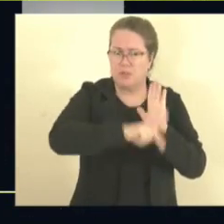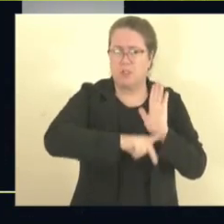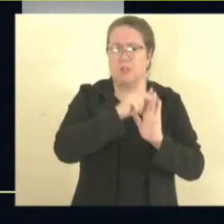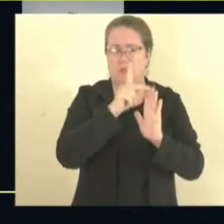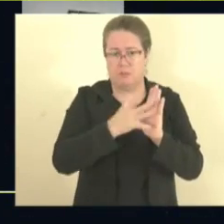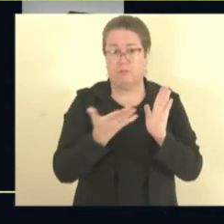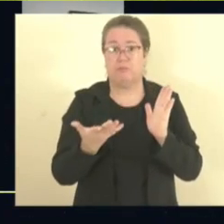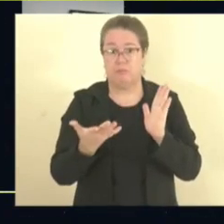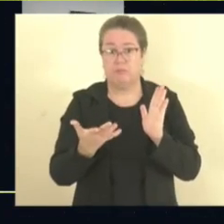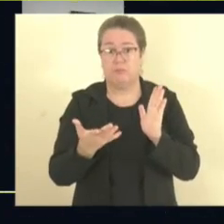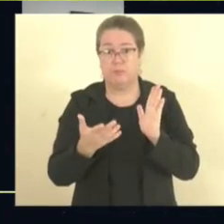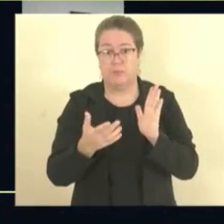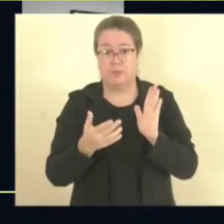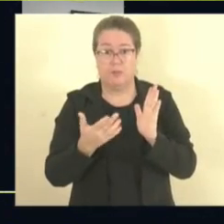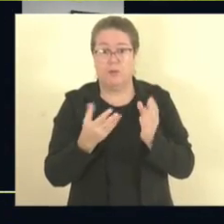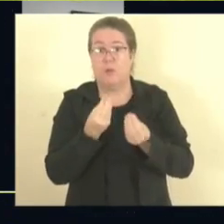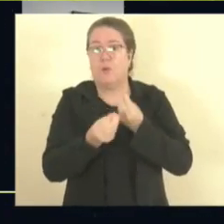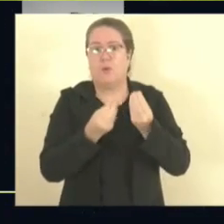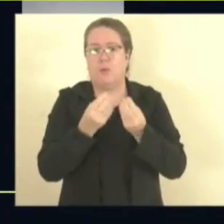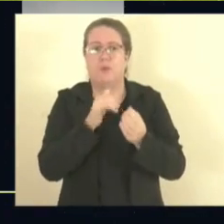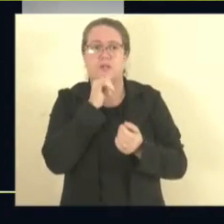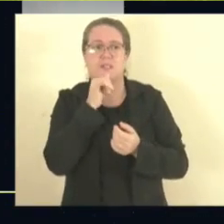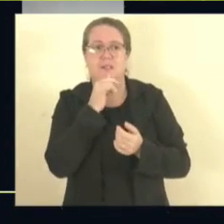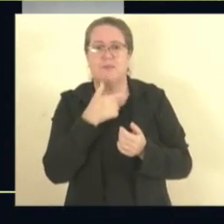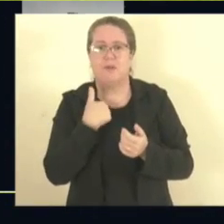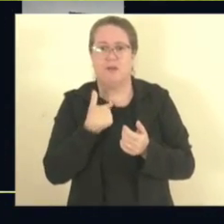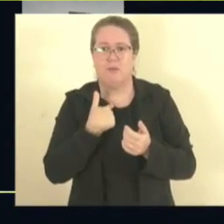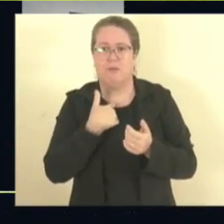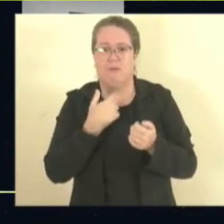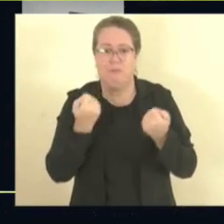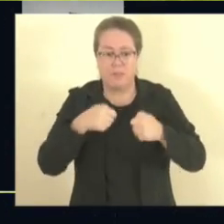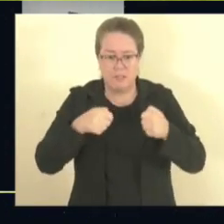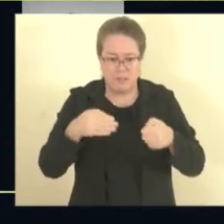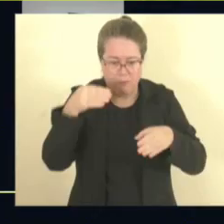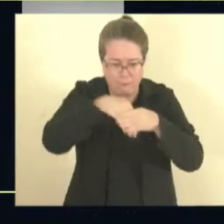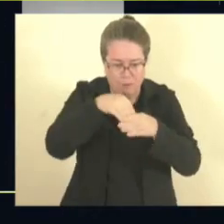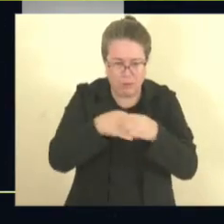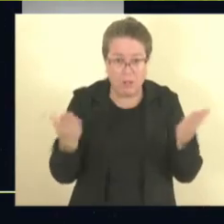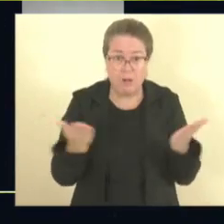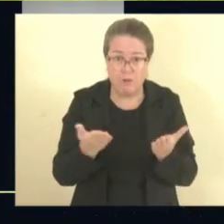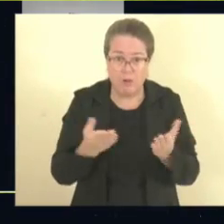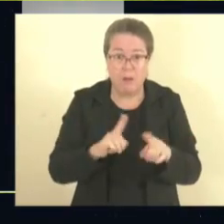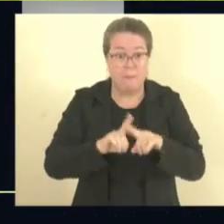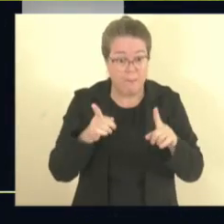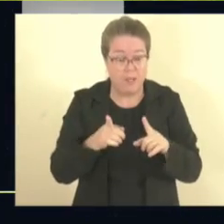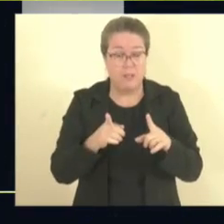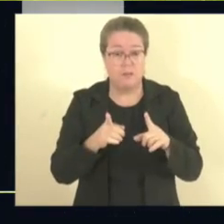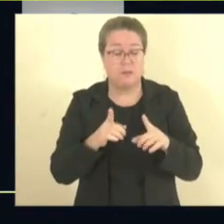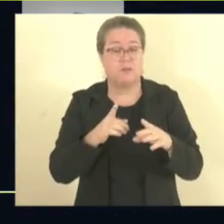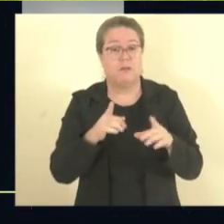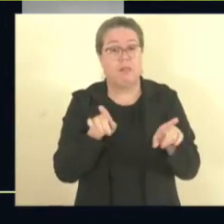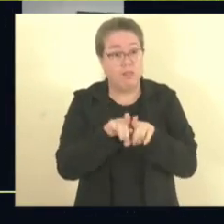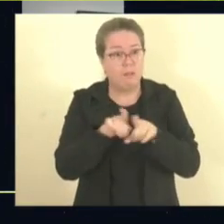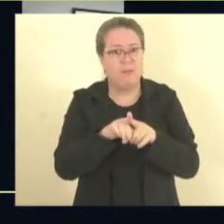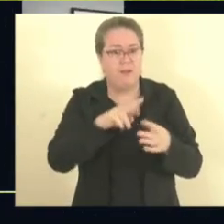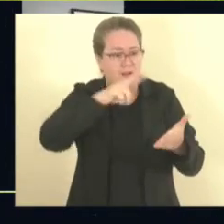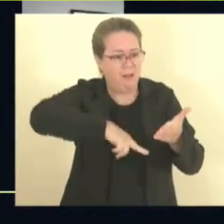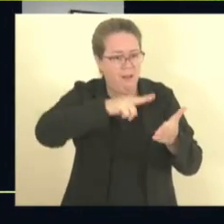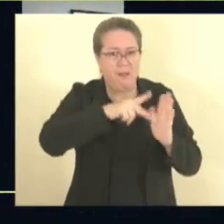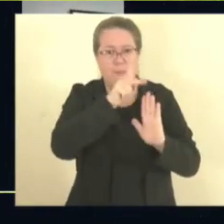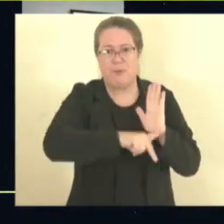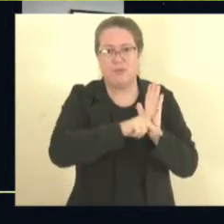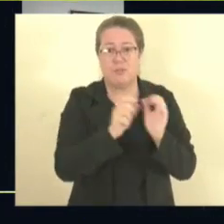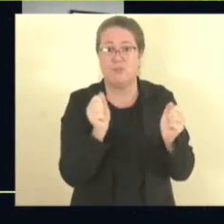ou eu saio da sessão e vou ler a informação do projeto. Então, durante a sessão, eu acho que não adianta de muita coisa mais